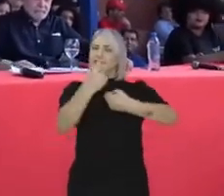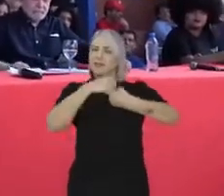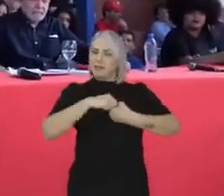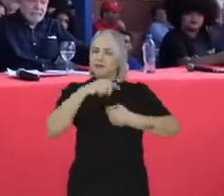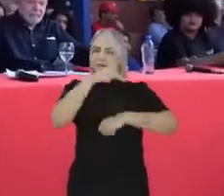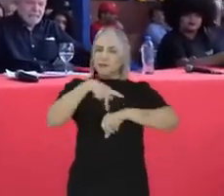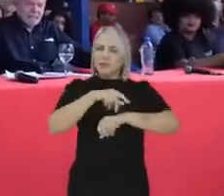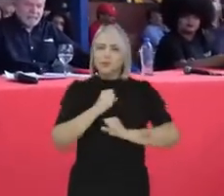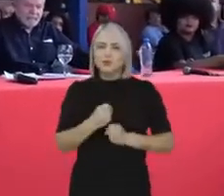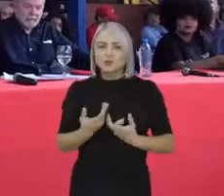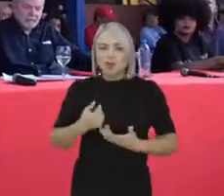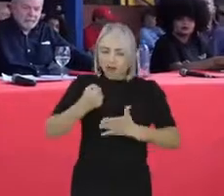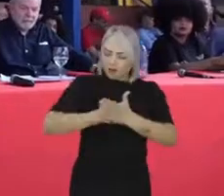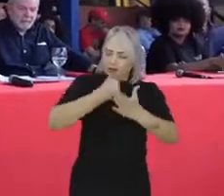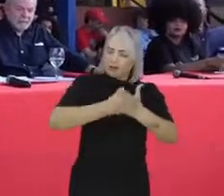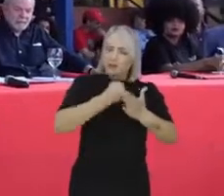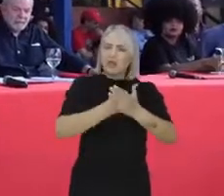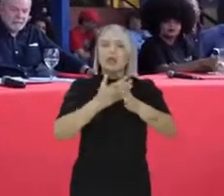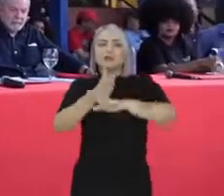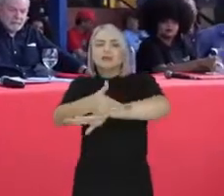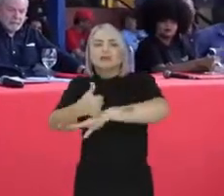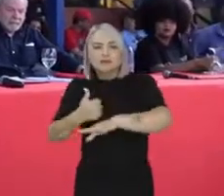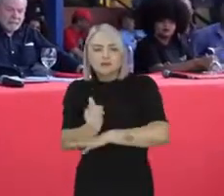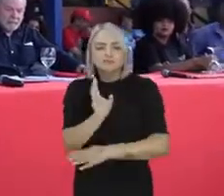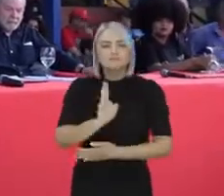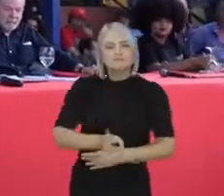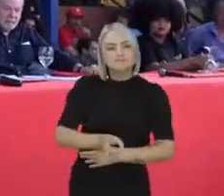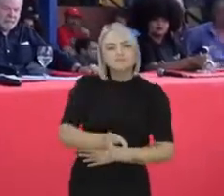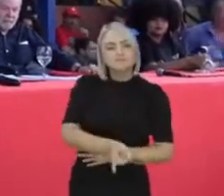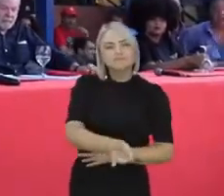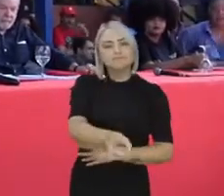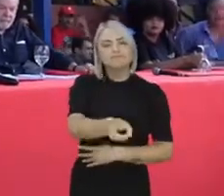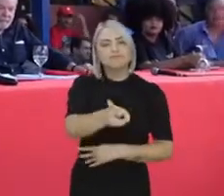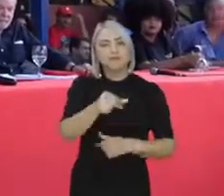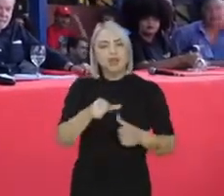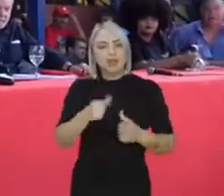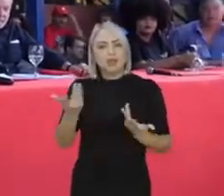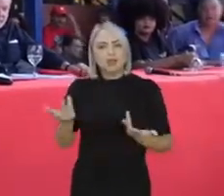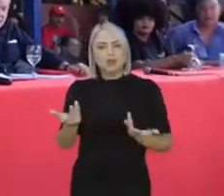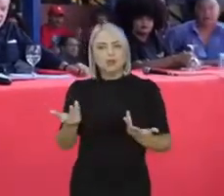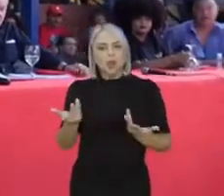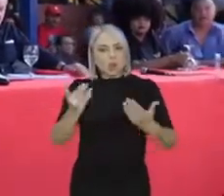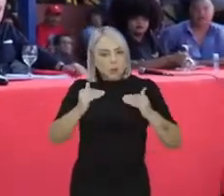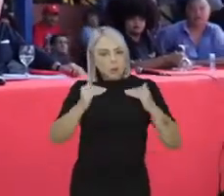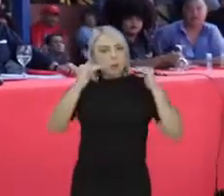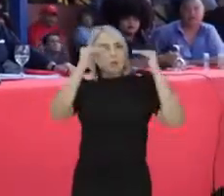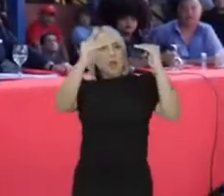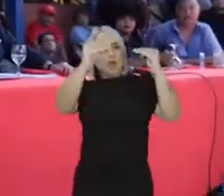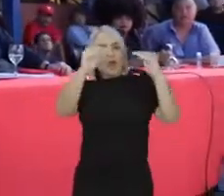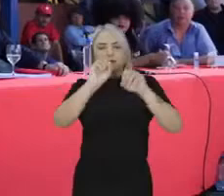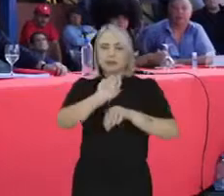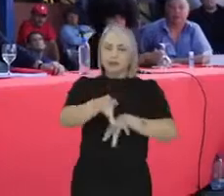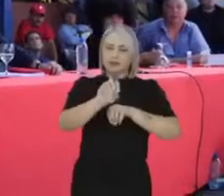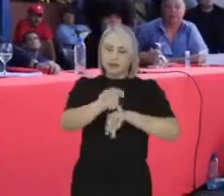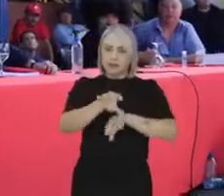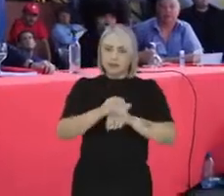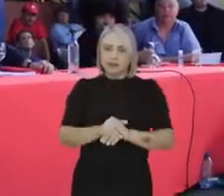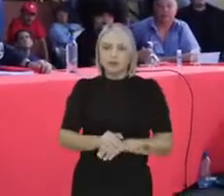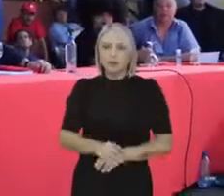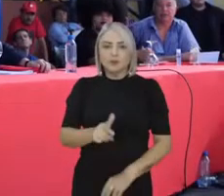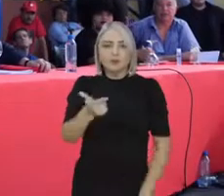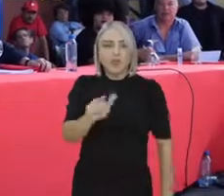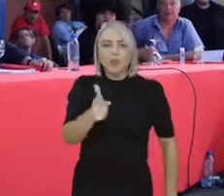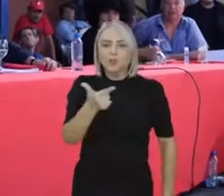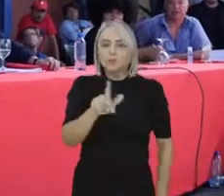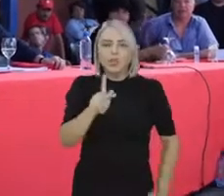lutar por esse acesso e por essa permanência no, nos estratos mais elevados da educação. Não existe projeto